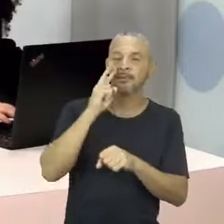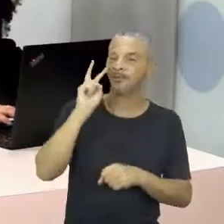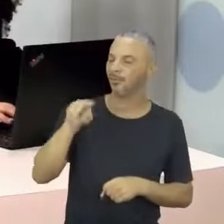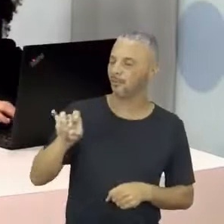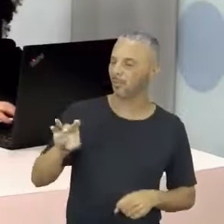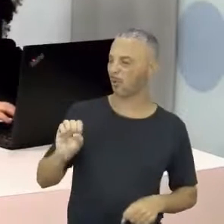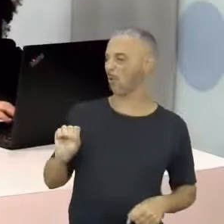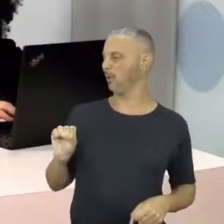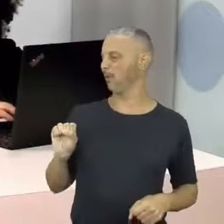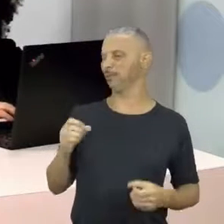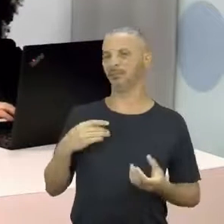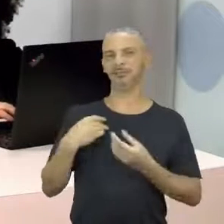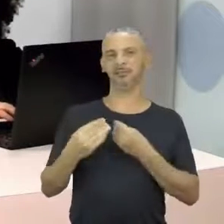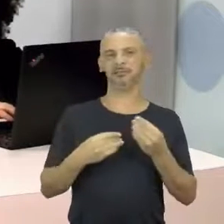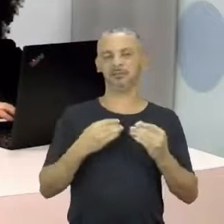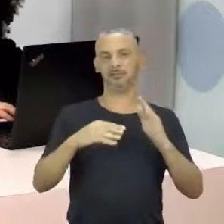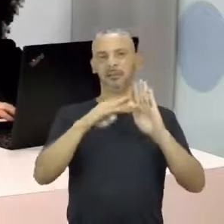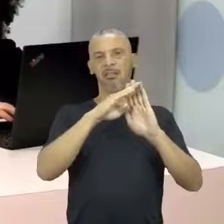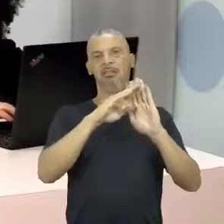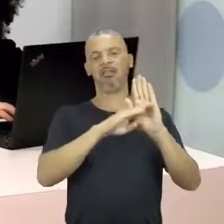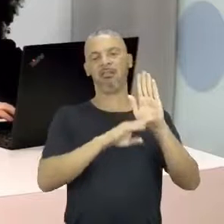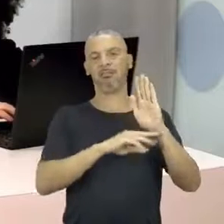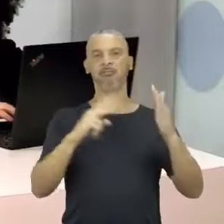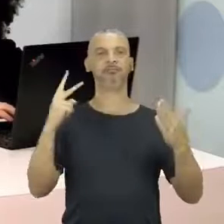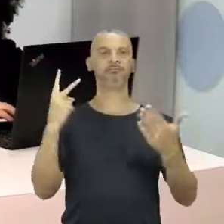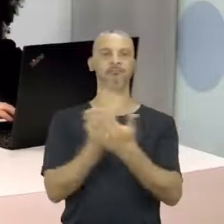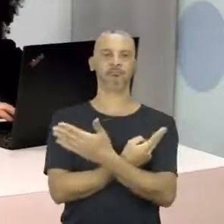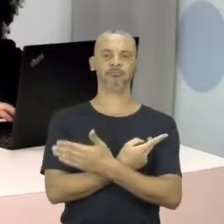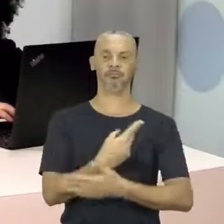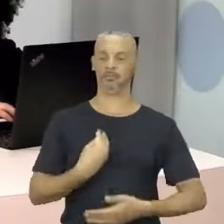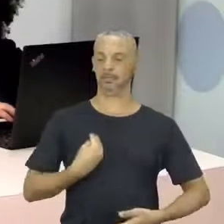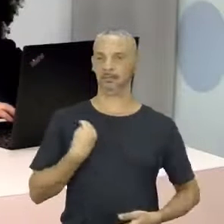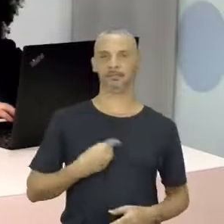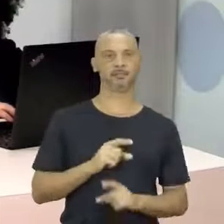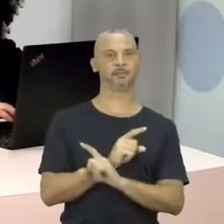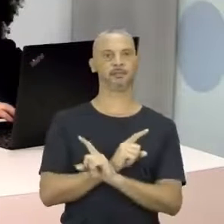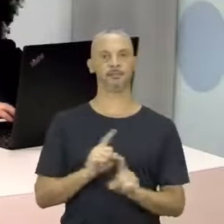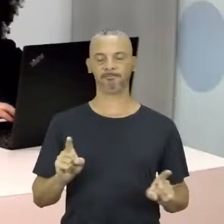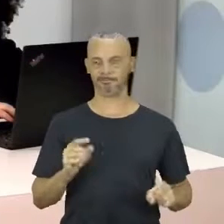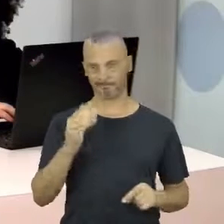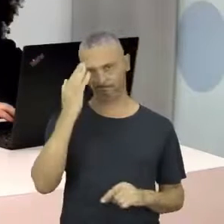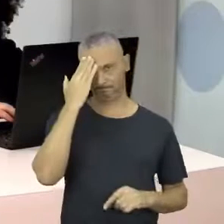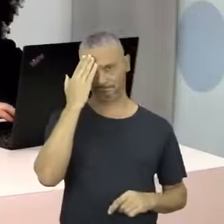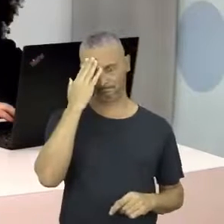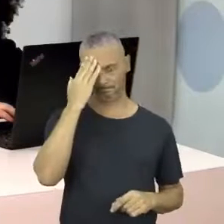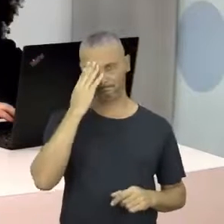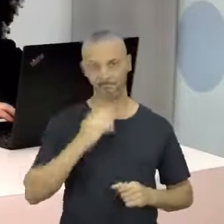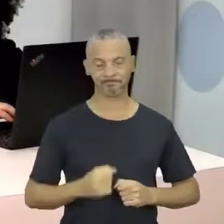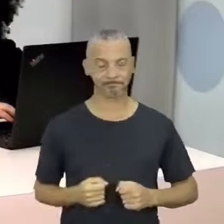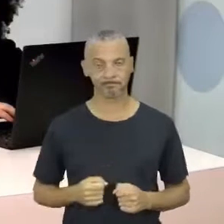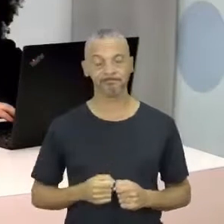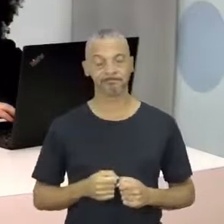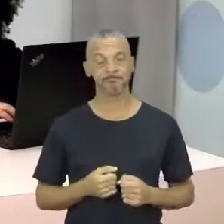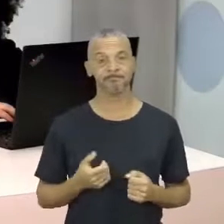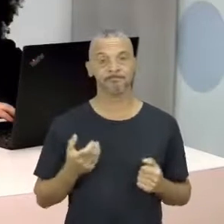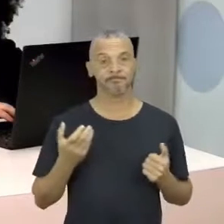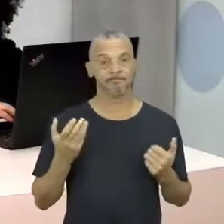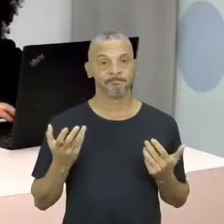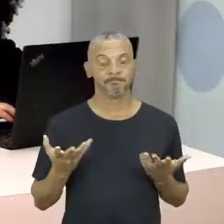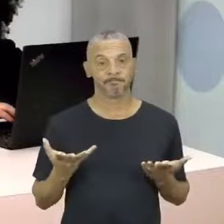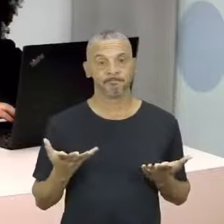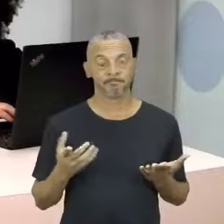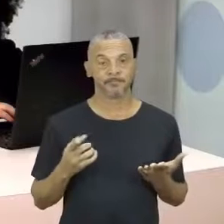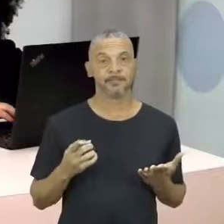8 anos. Logo, a sua classificação está incorreta, você não participa mais da atribuição inicial. Tá? Então, você não vai participar da